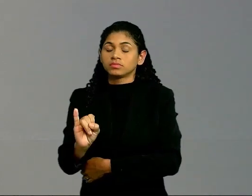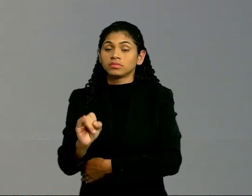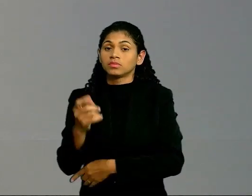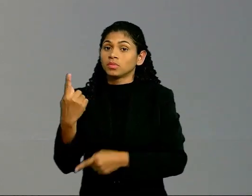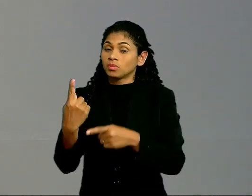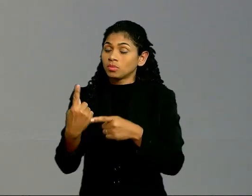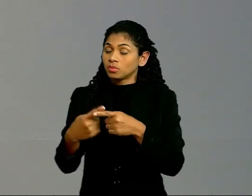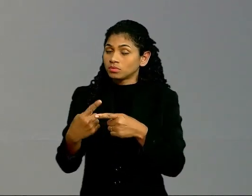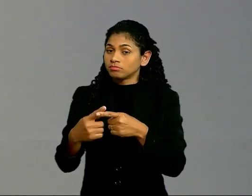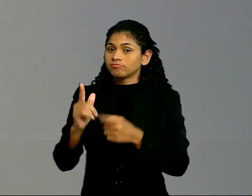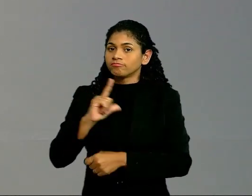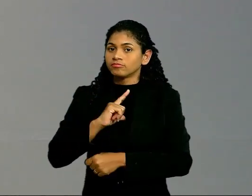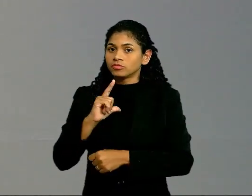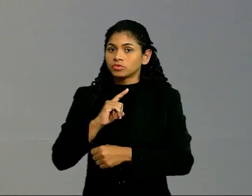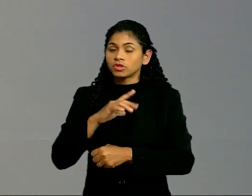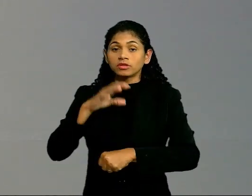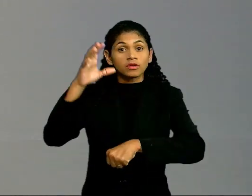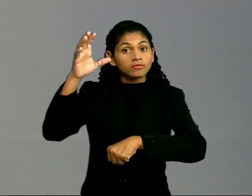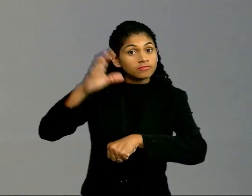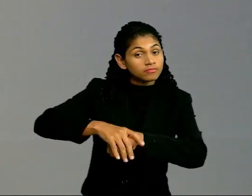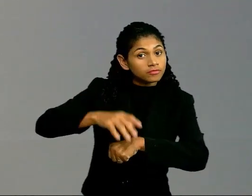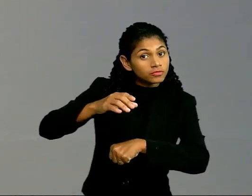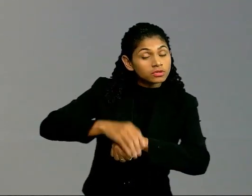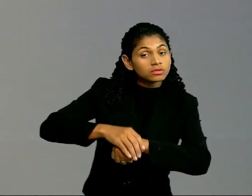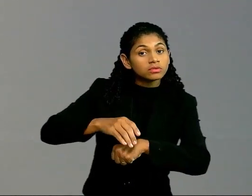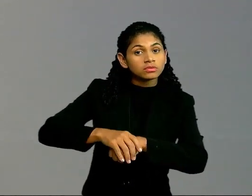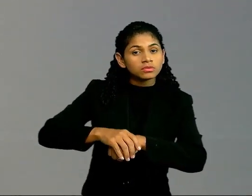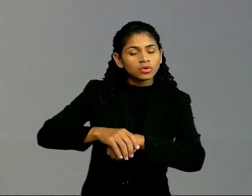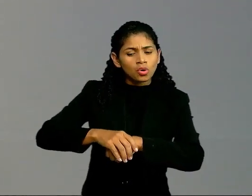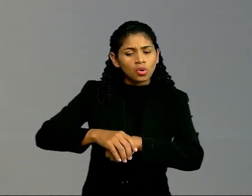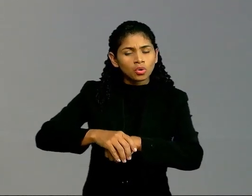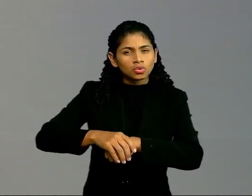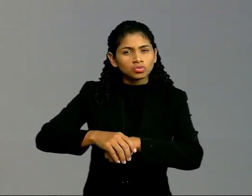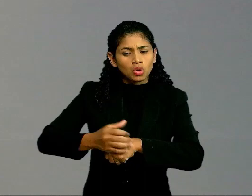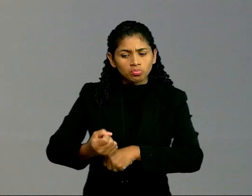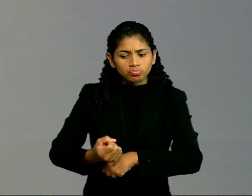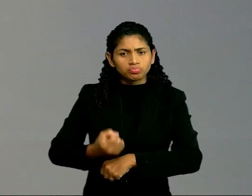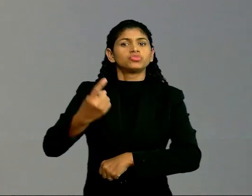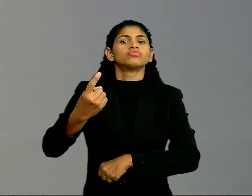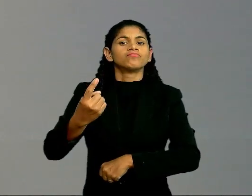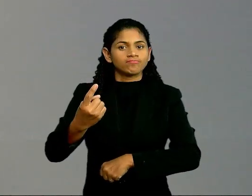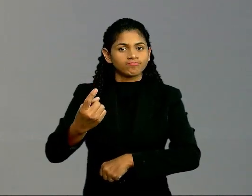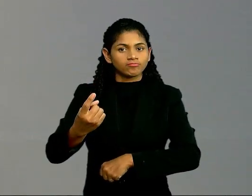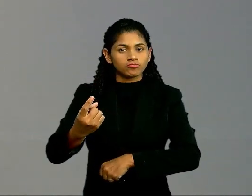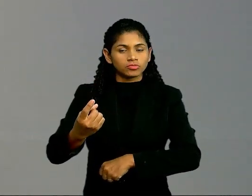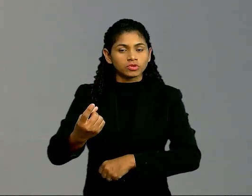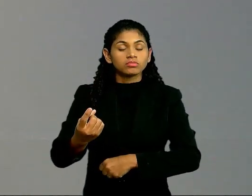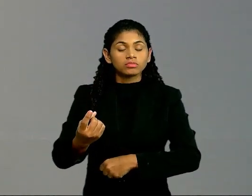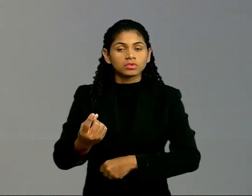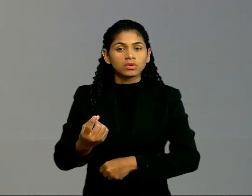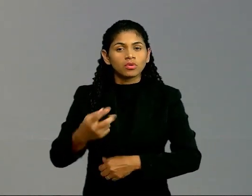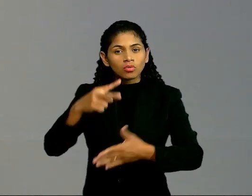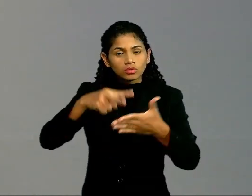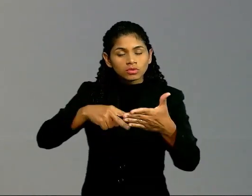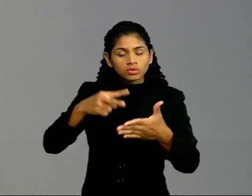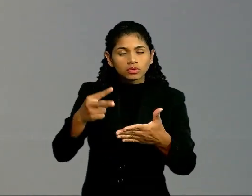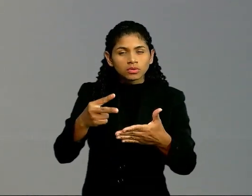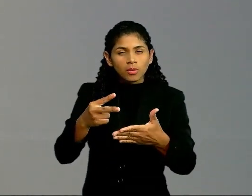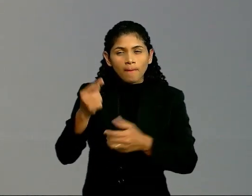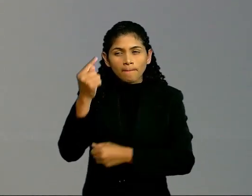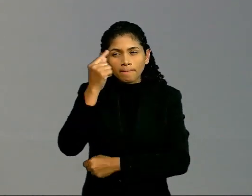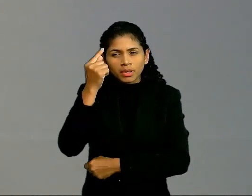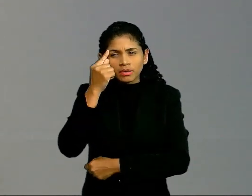função de despertar algum sentimento no leitor. Imagina pessoas que já passaram fome lendo essa produção,